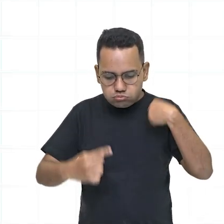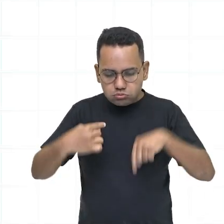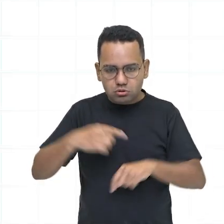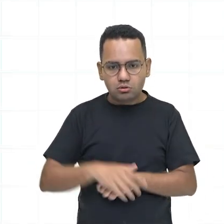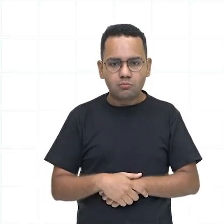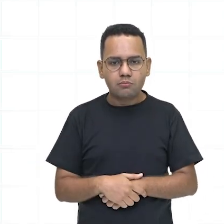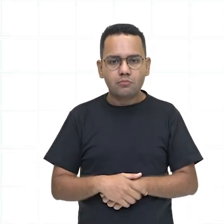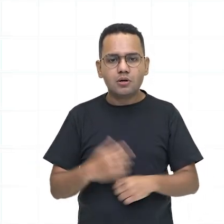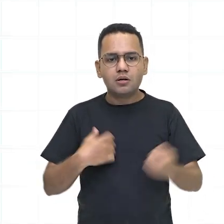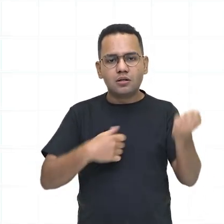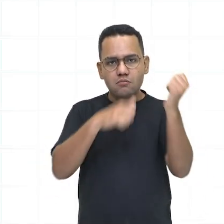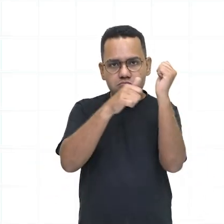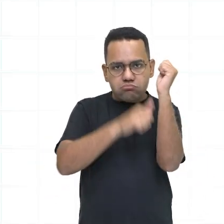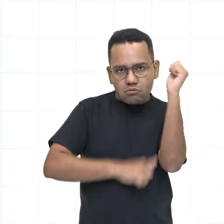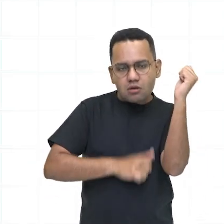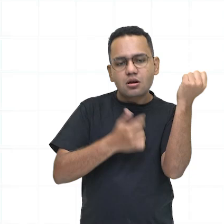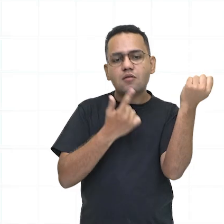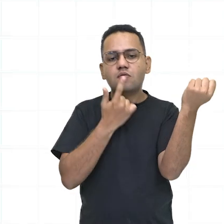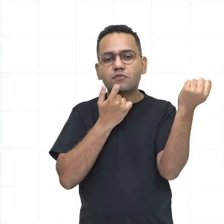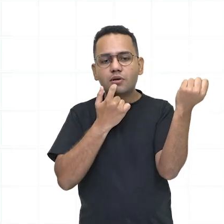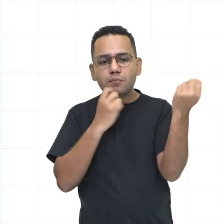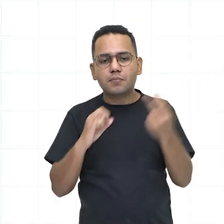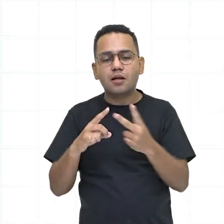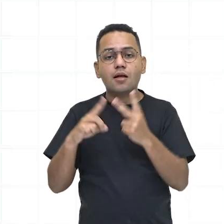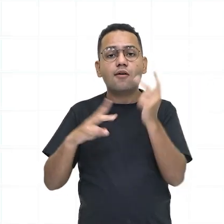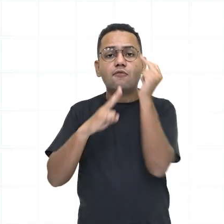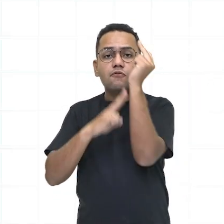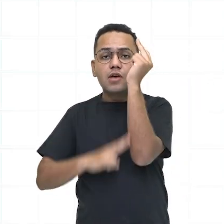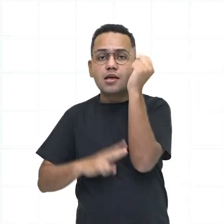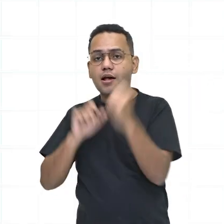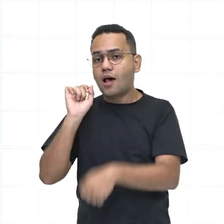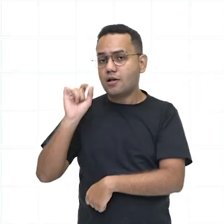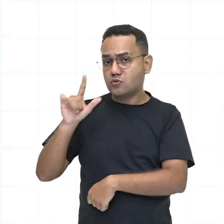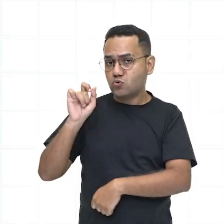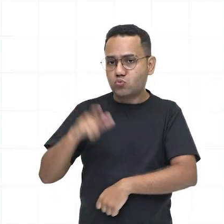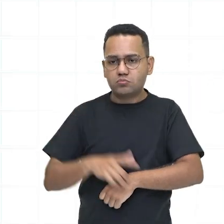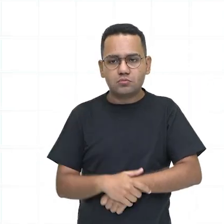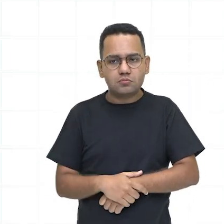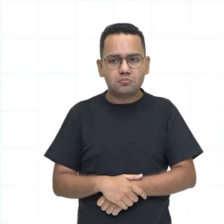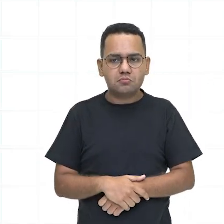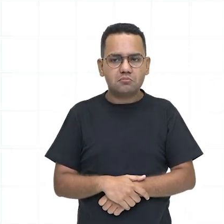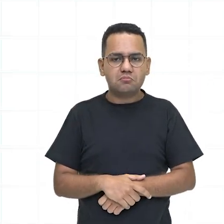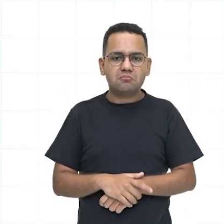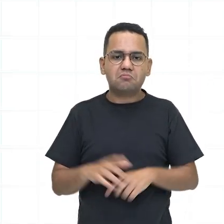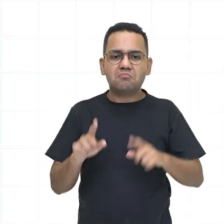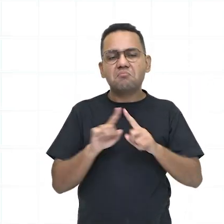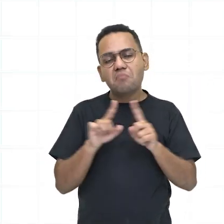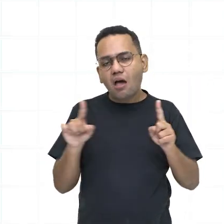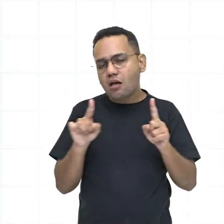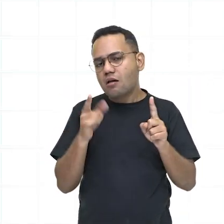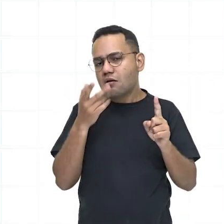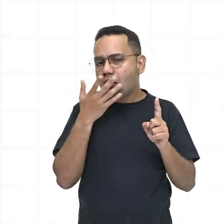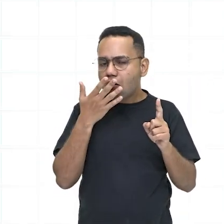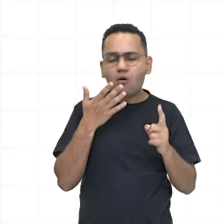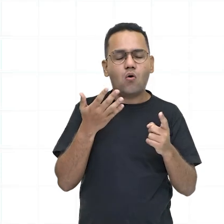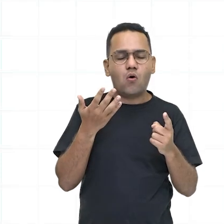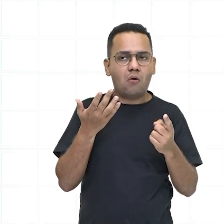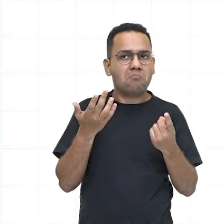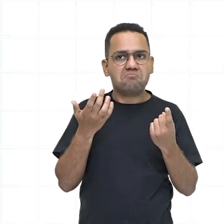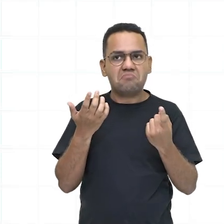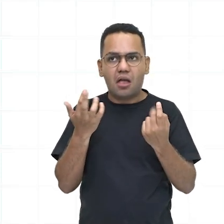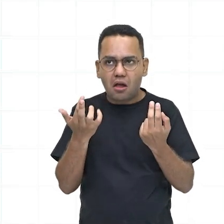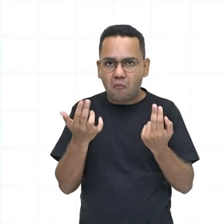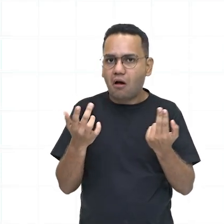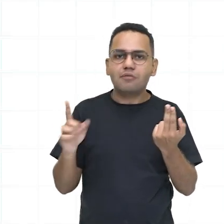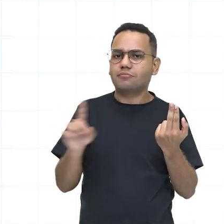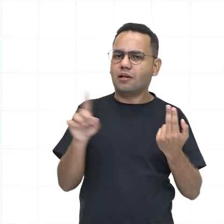artérias em vermelho, as veias em azul, né? Não que elas sejam exatamente dessa cor mesmo, né? Não é